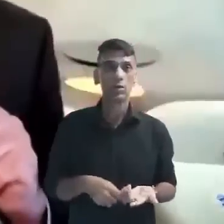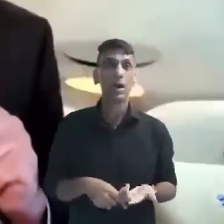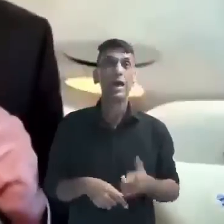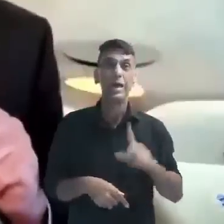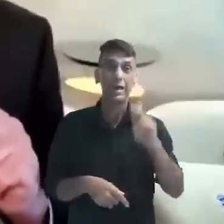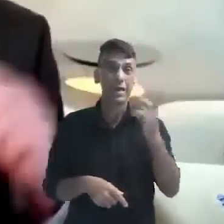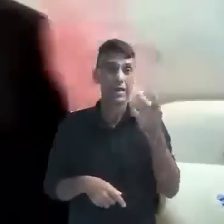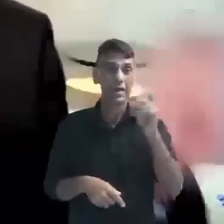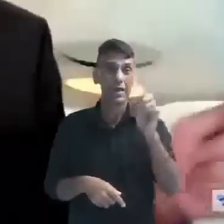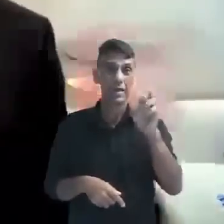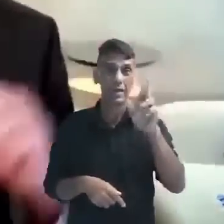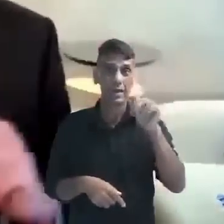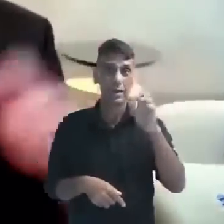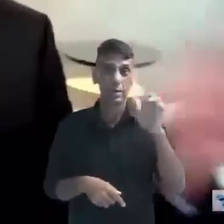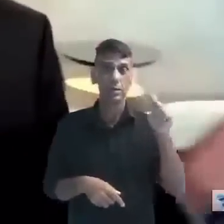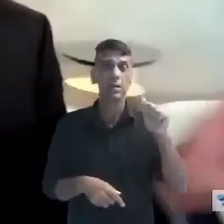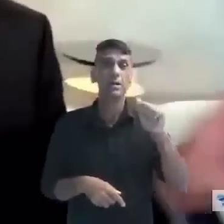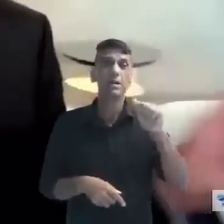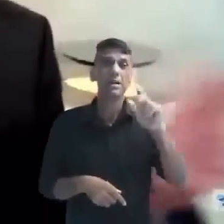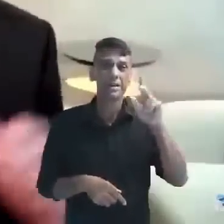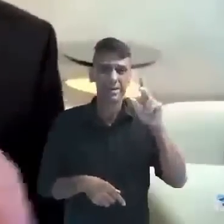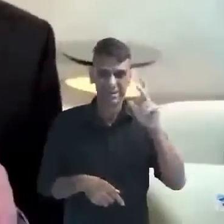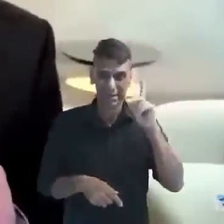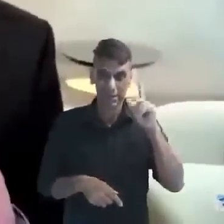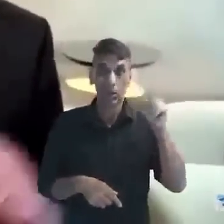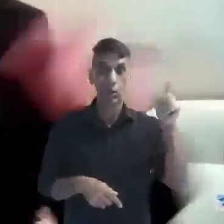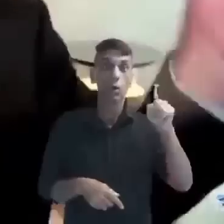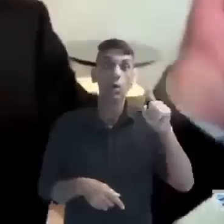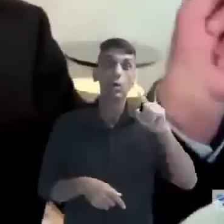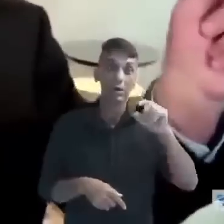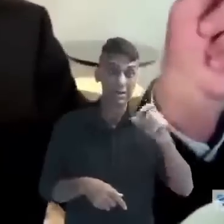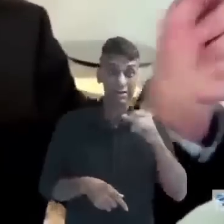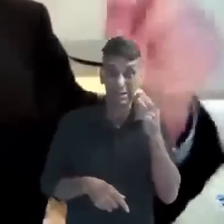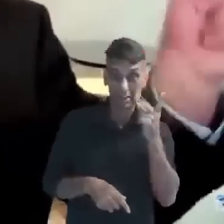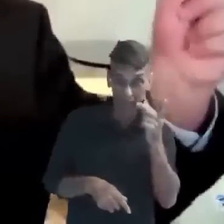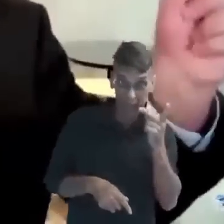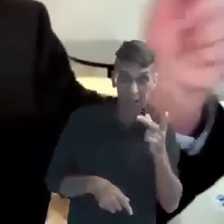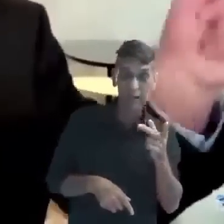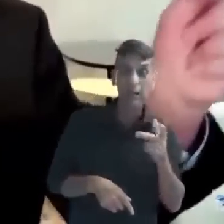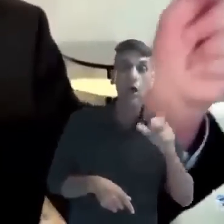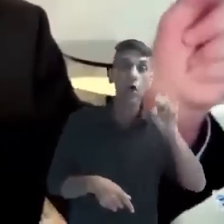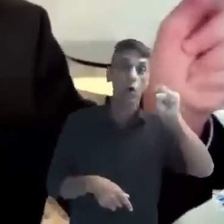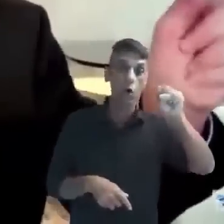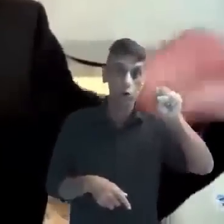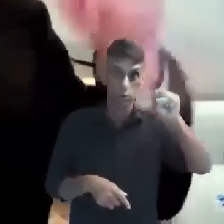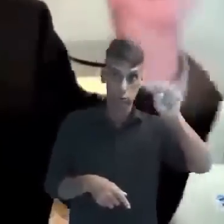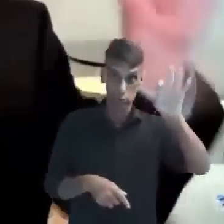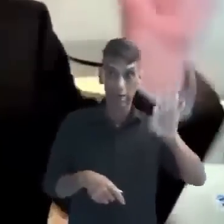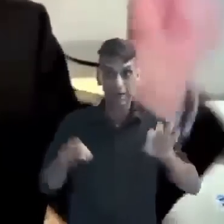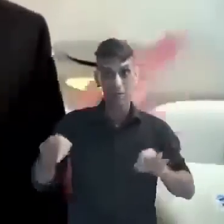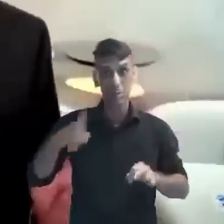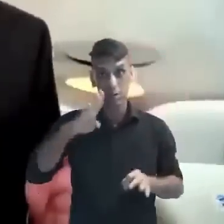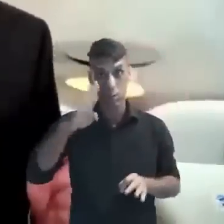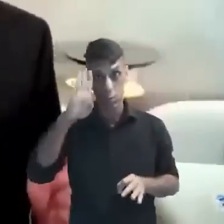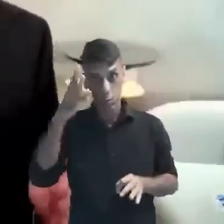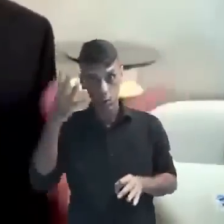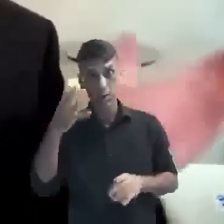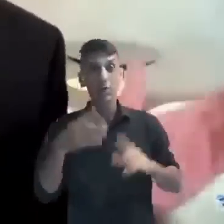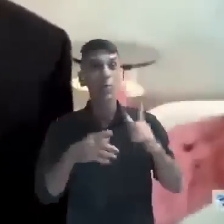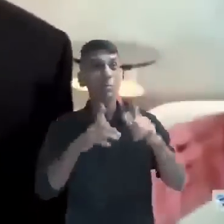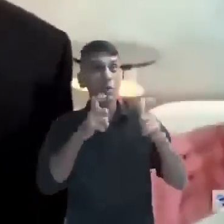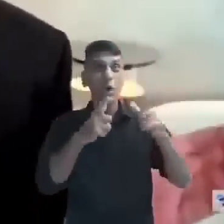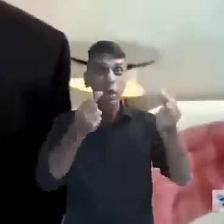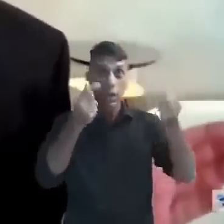heranças. O Ceará cobra 8%, o Brasil 4%. No mundo capitalista é 25%, 30% sobre as grandes heranças. Eles vão